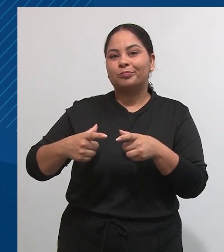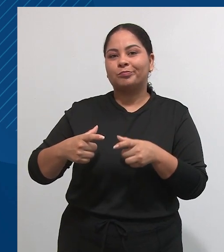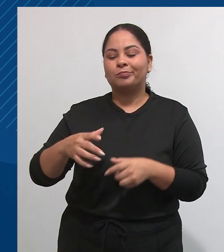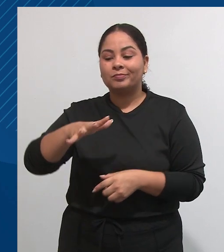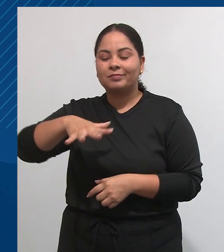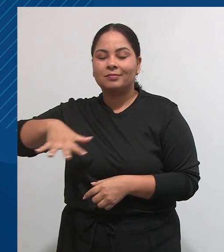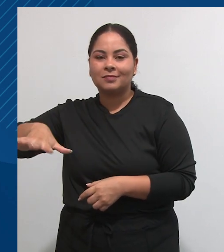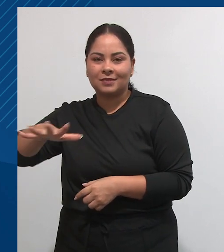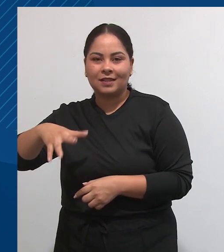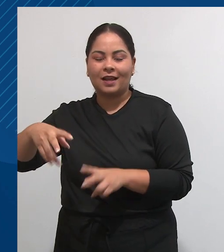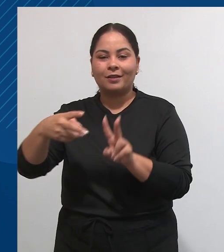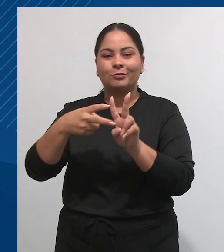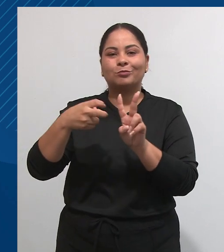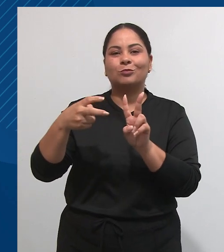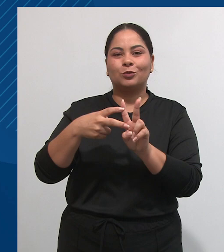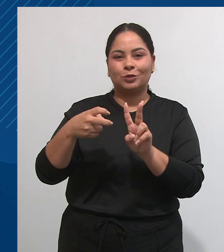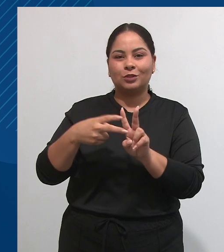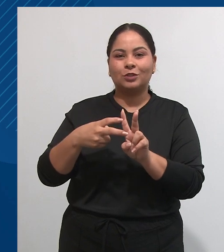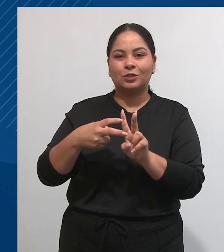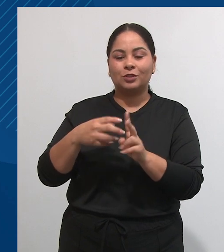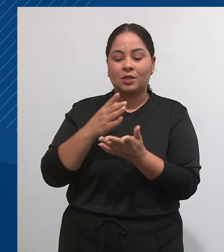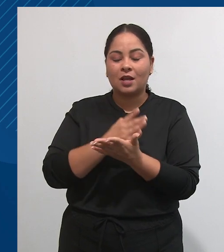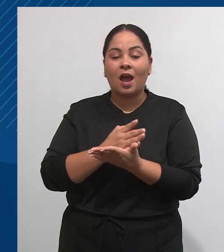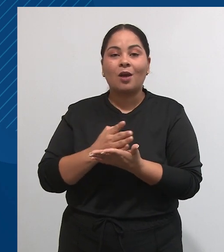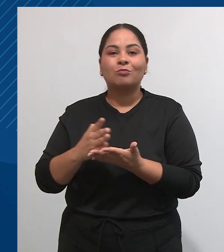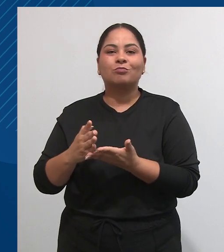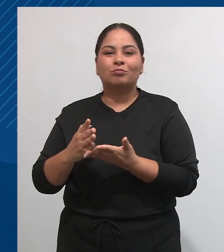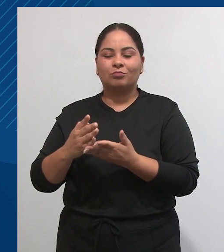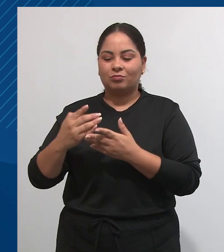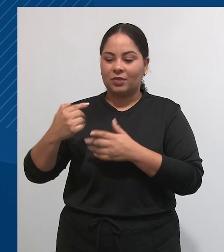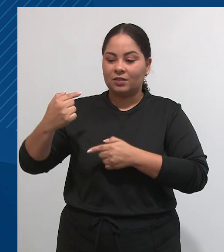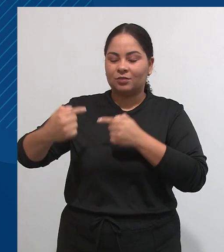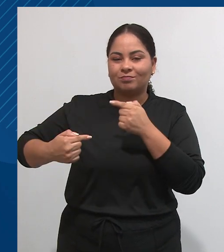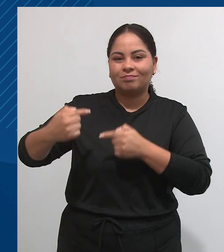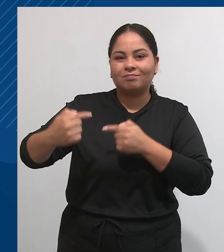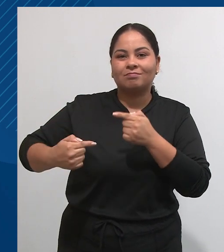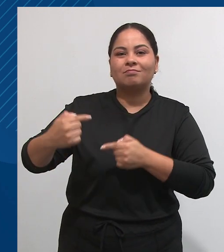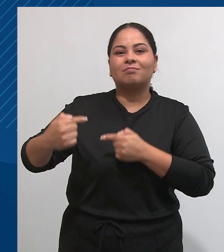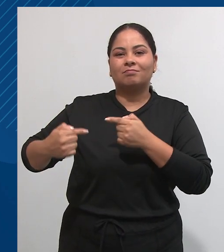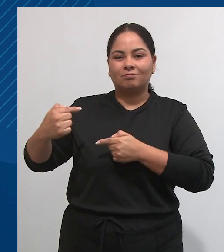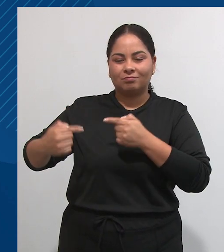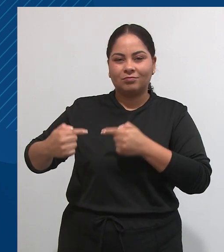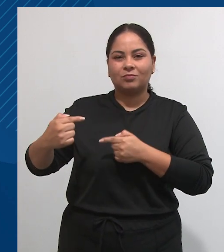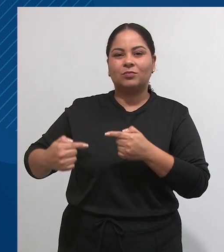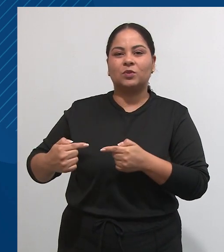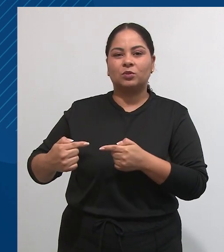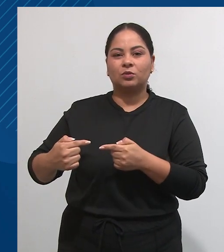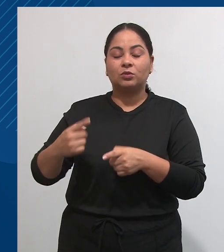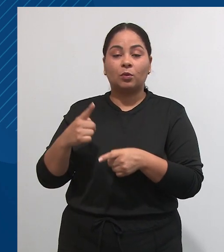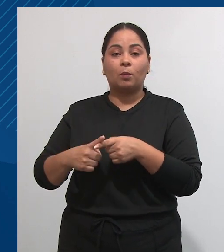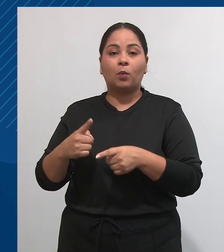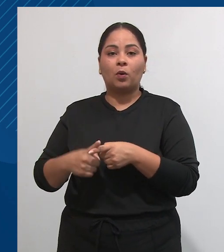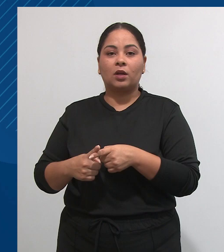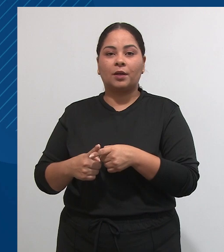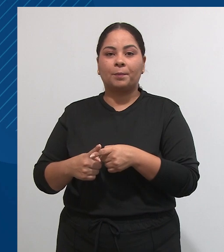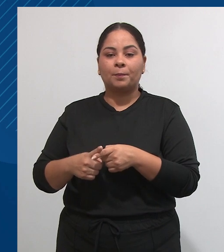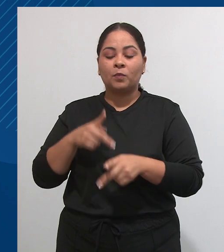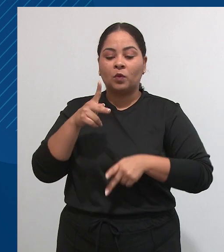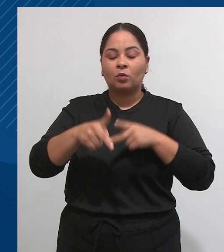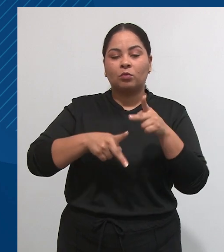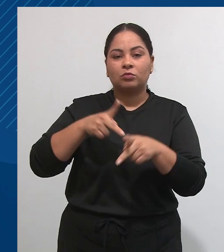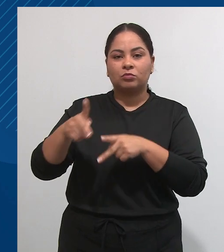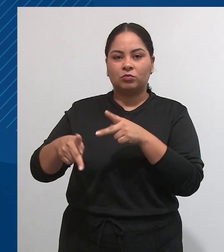havia uma nova fase de conflitos. Aí já não só mais com os povos indígenas que conseguiram se